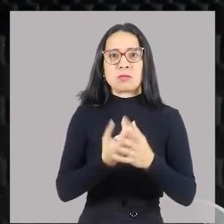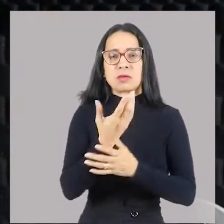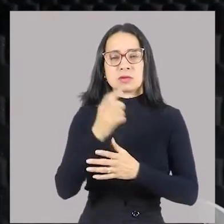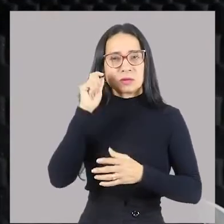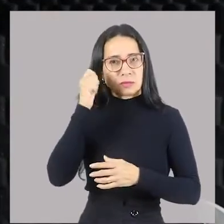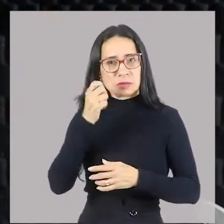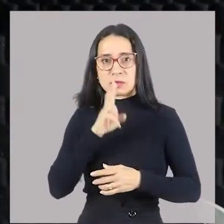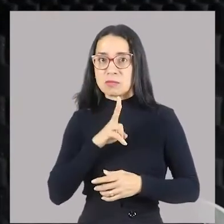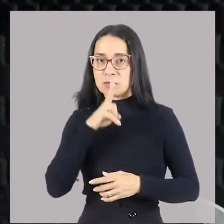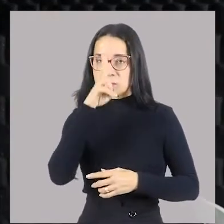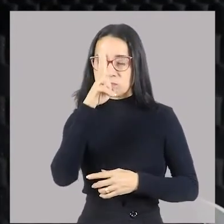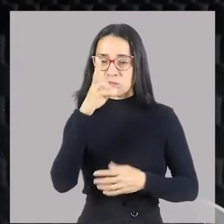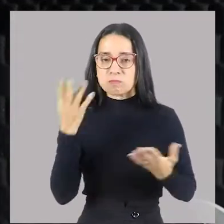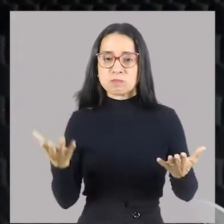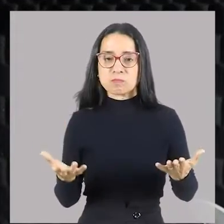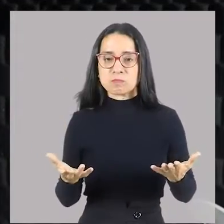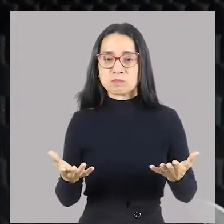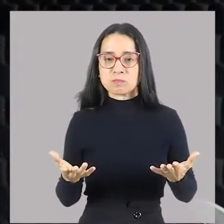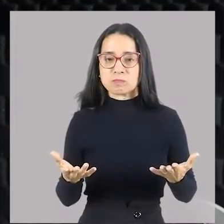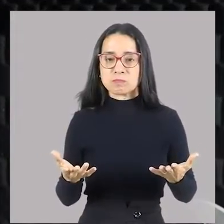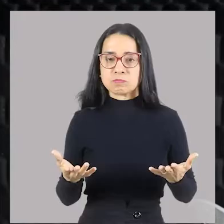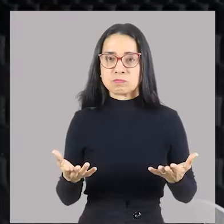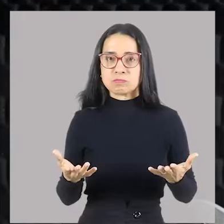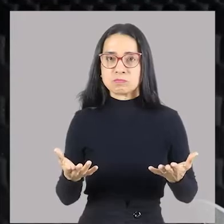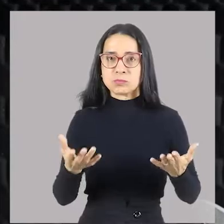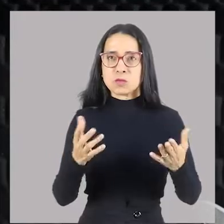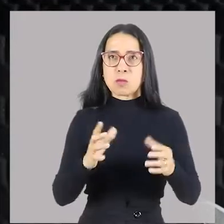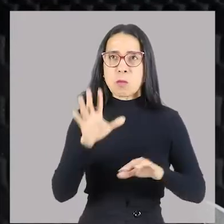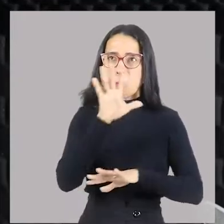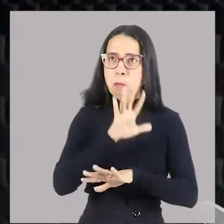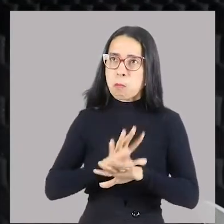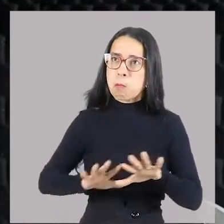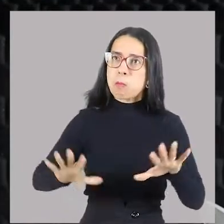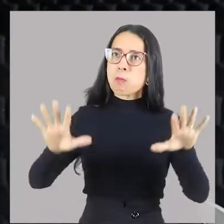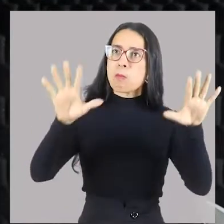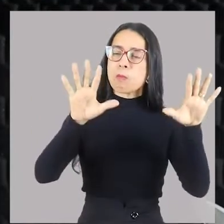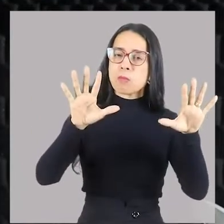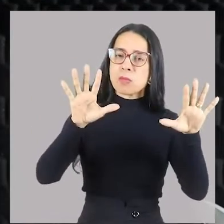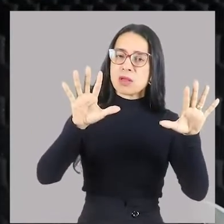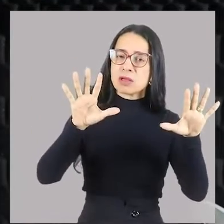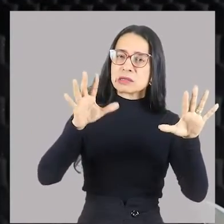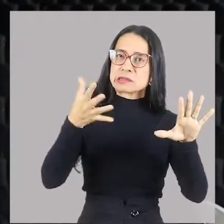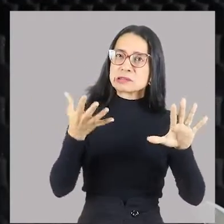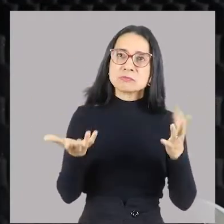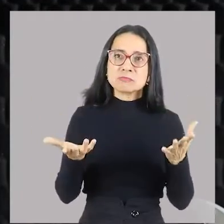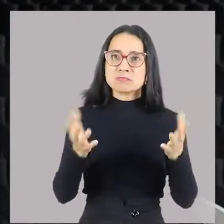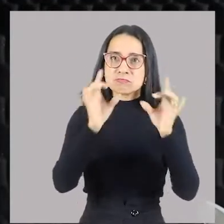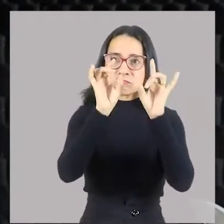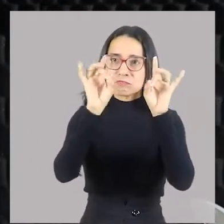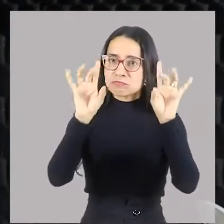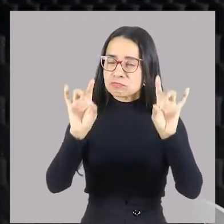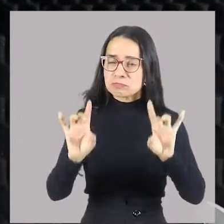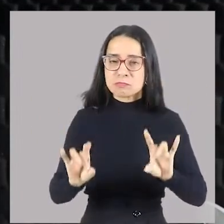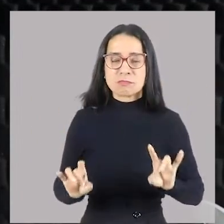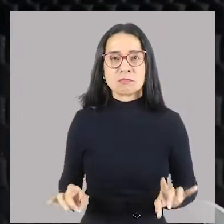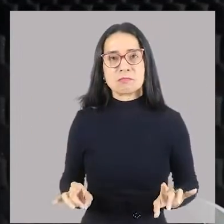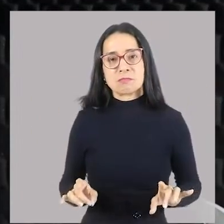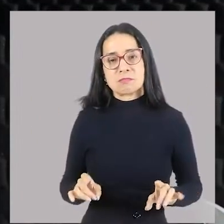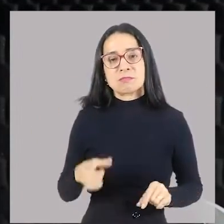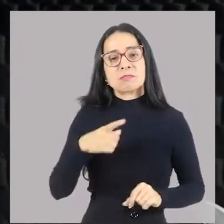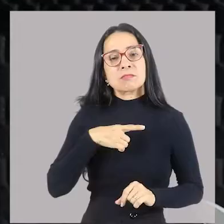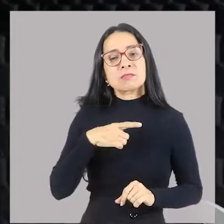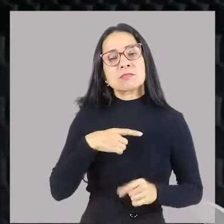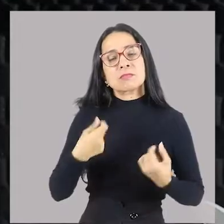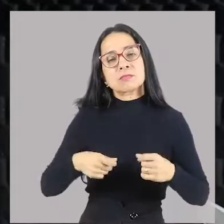forte, de uma exuberância, né, sensacional. Então, temos que